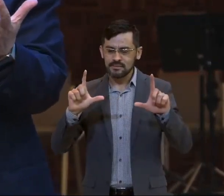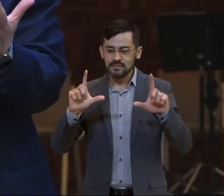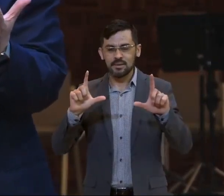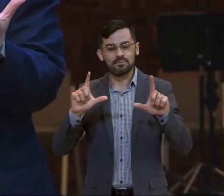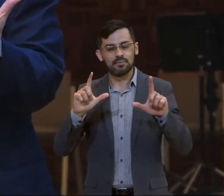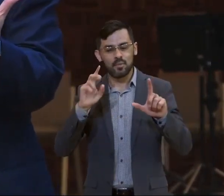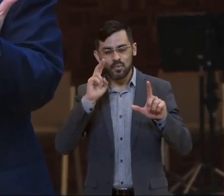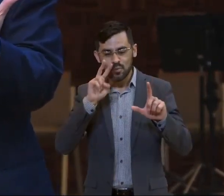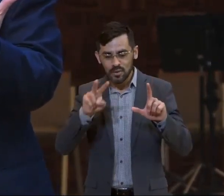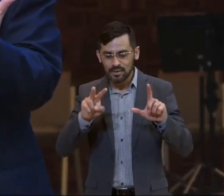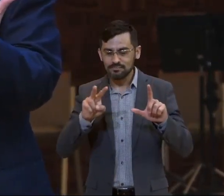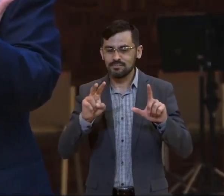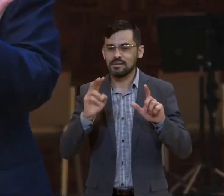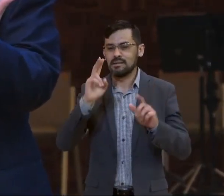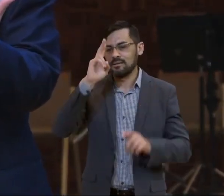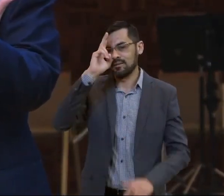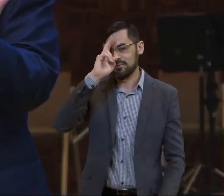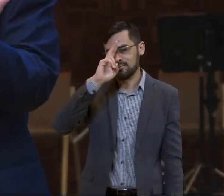lembrei.